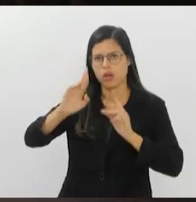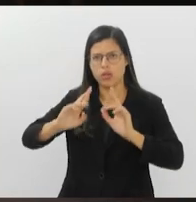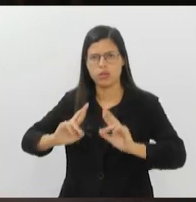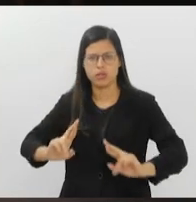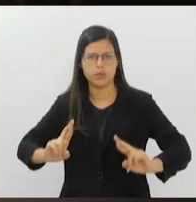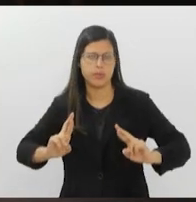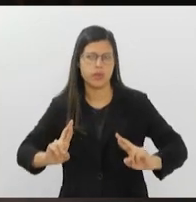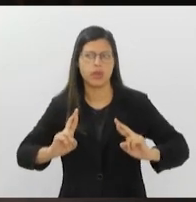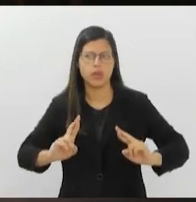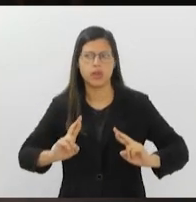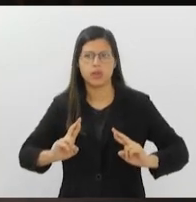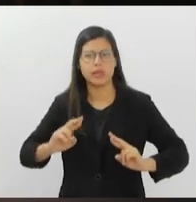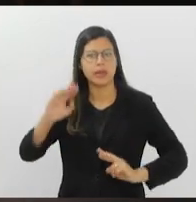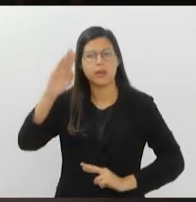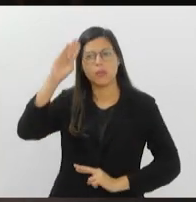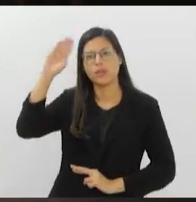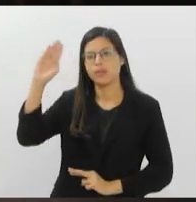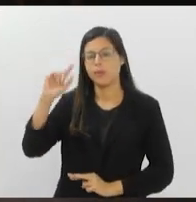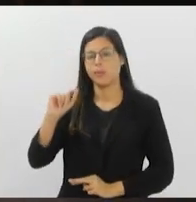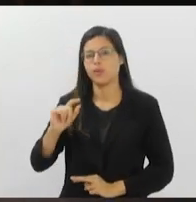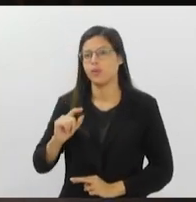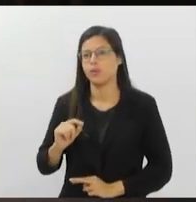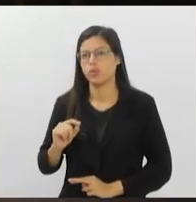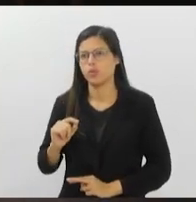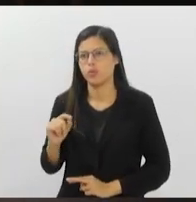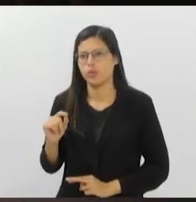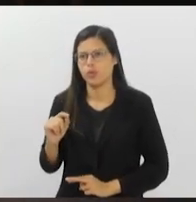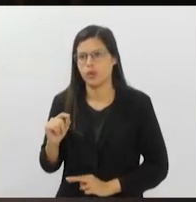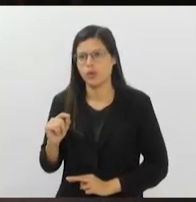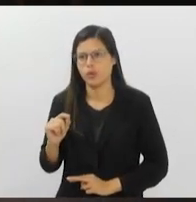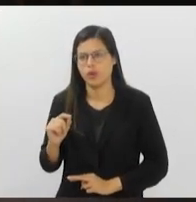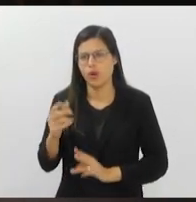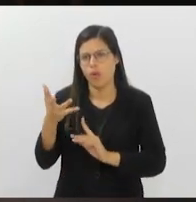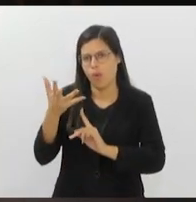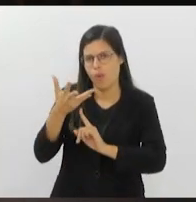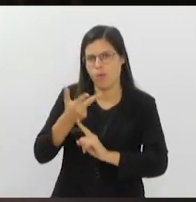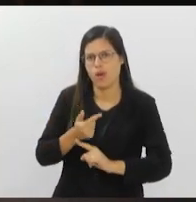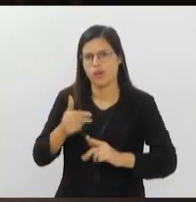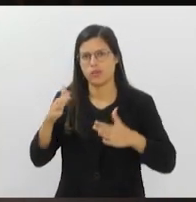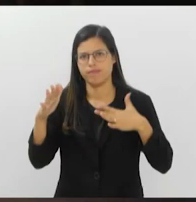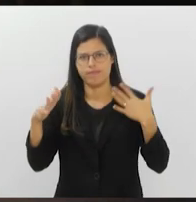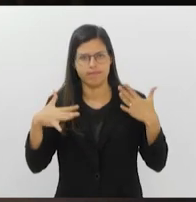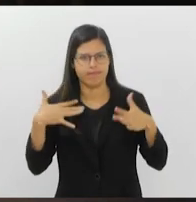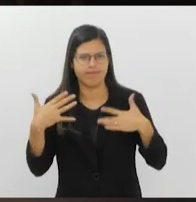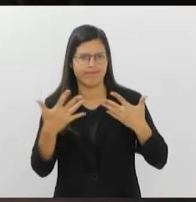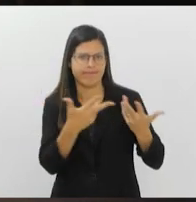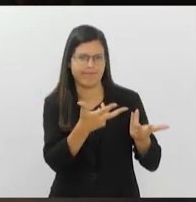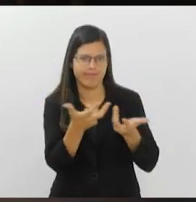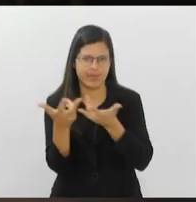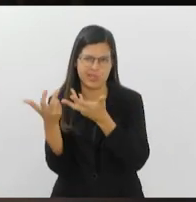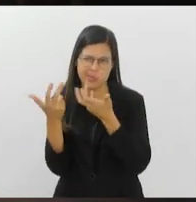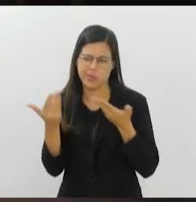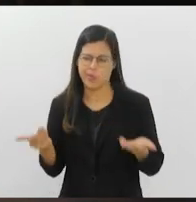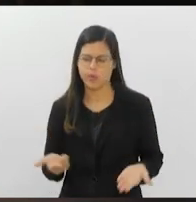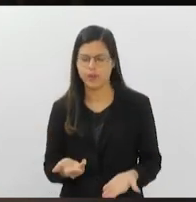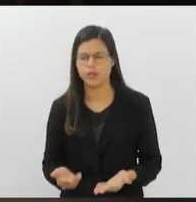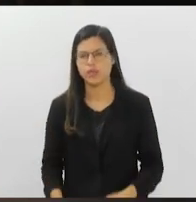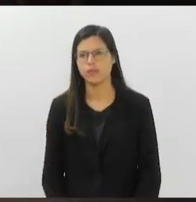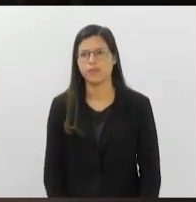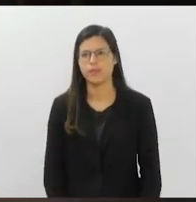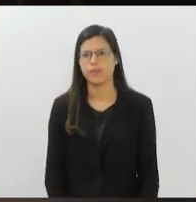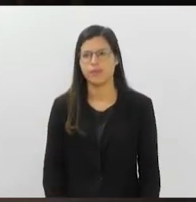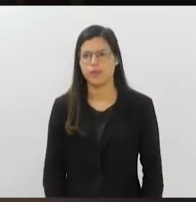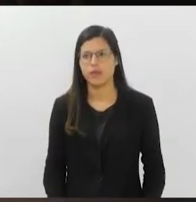esperança e, principalmente, com arte e alegria, como a gente vê hoje aqui.